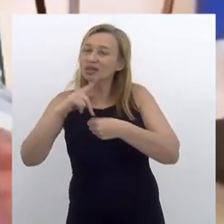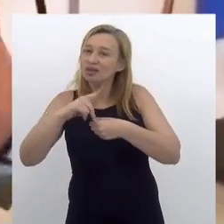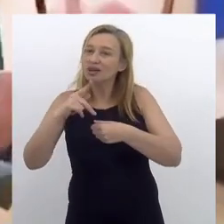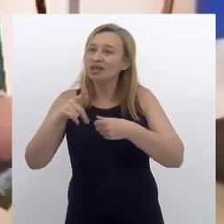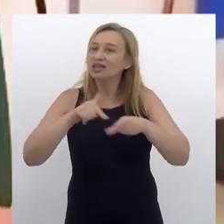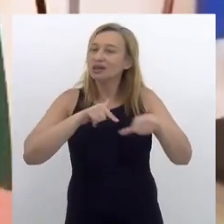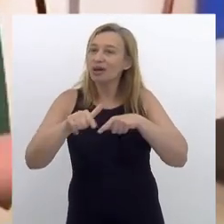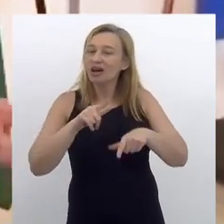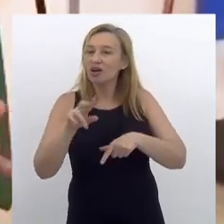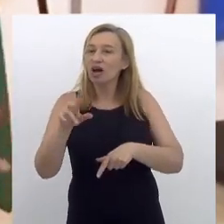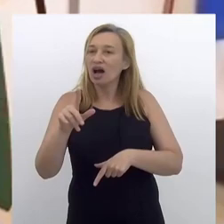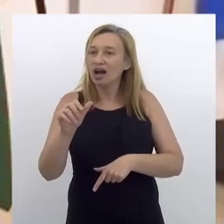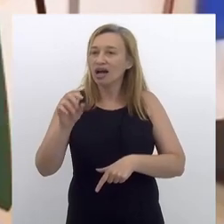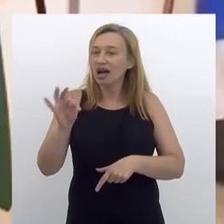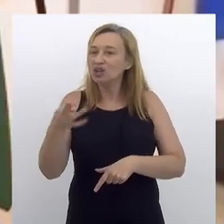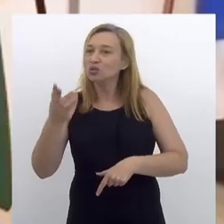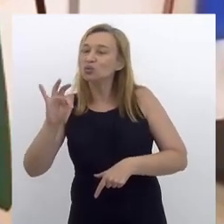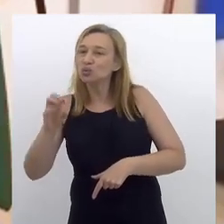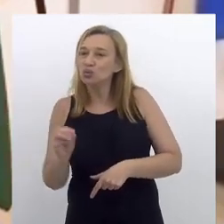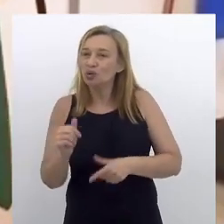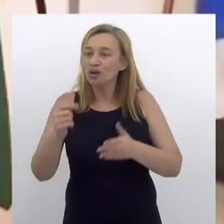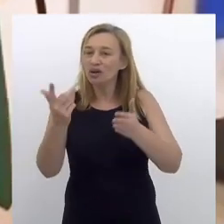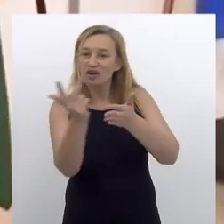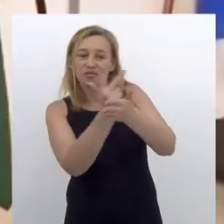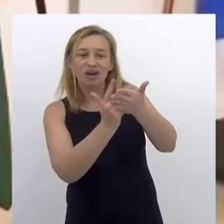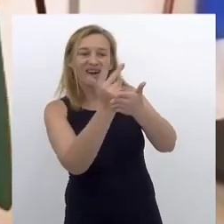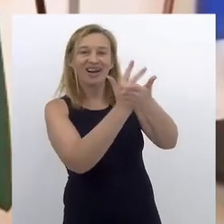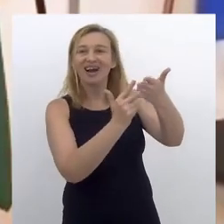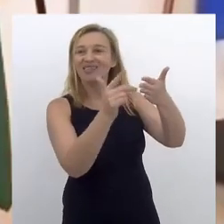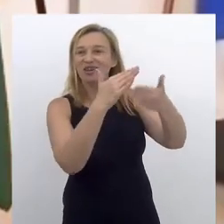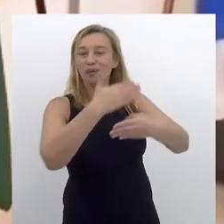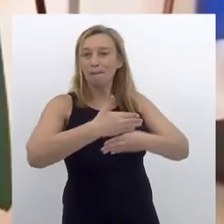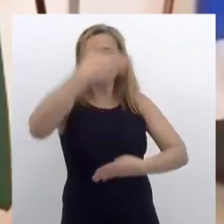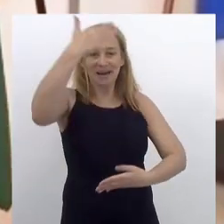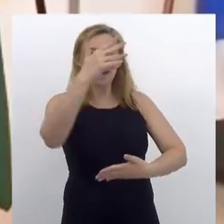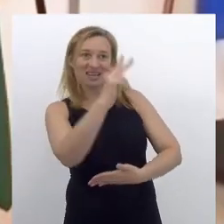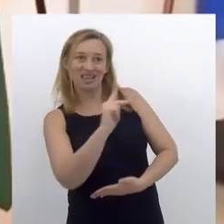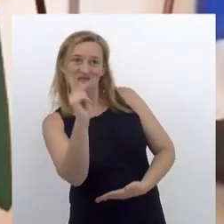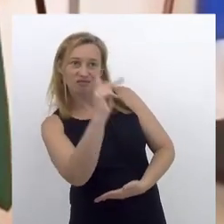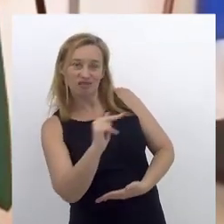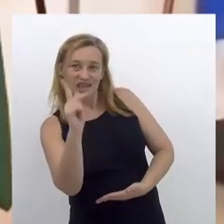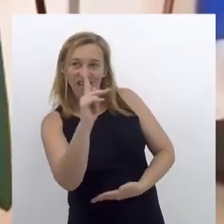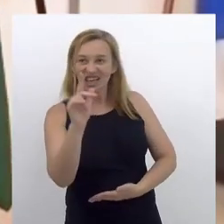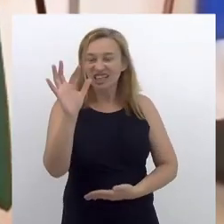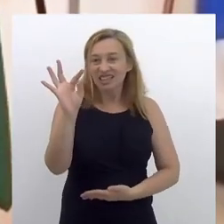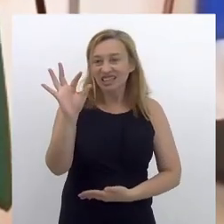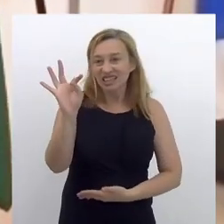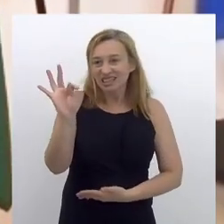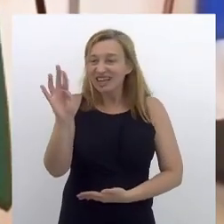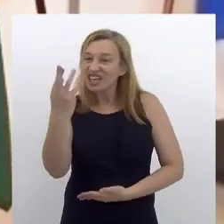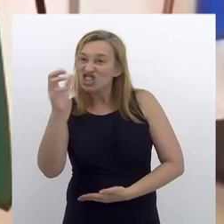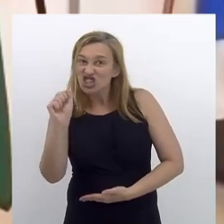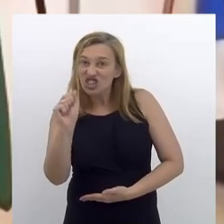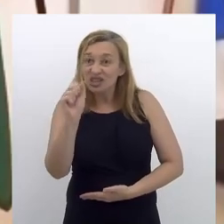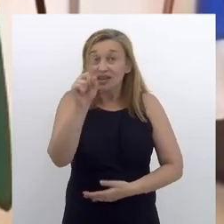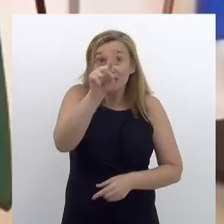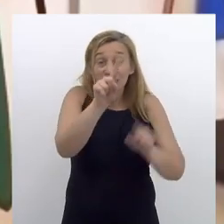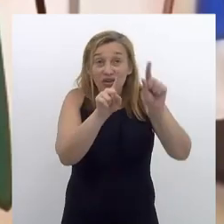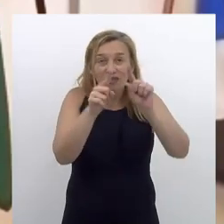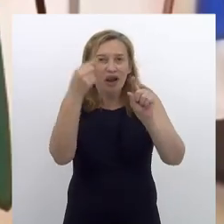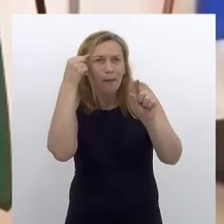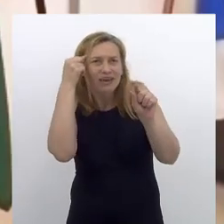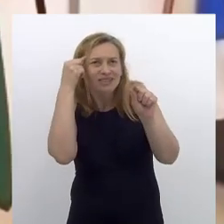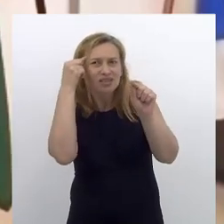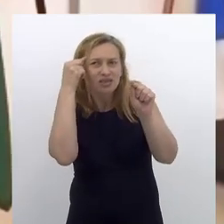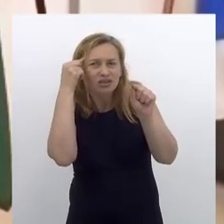na Petrobras quando desenvolvia um duto, basicamente a gente marcava um mapa na parede e botava as taxinhas, e com o meu amigo Marco Antônio da Rocha